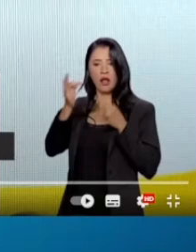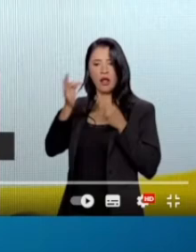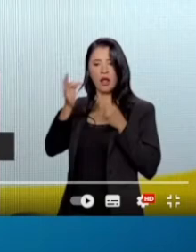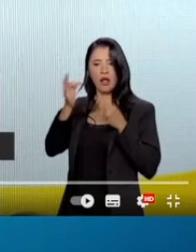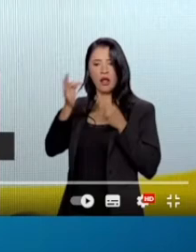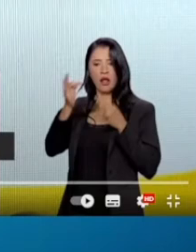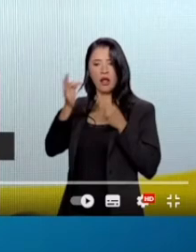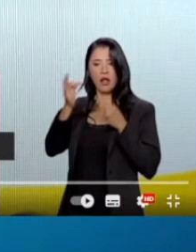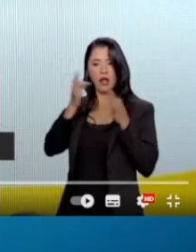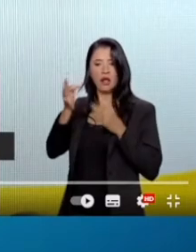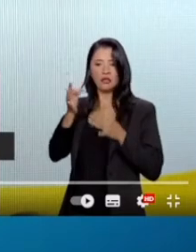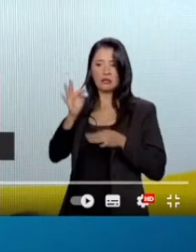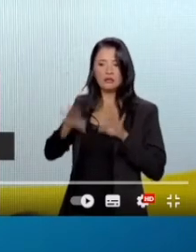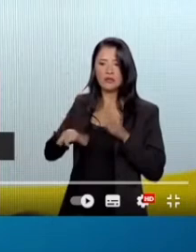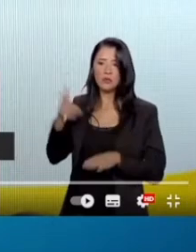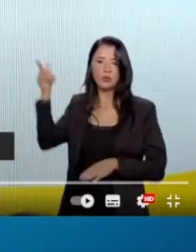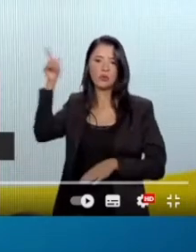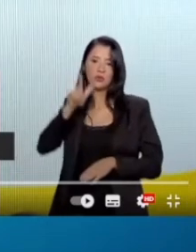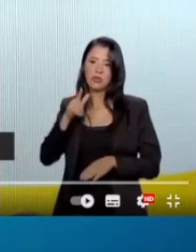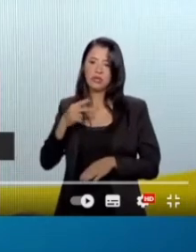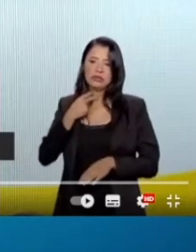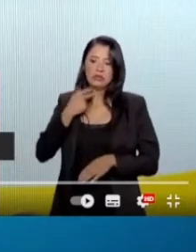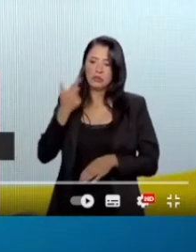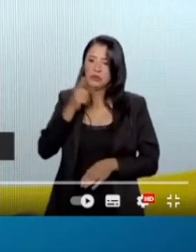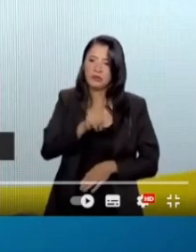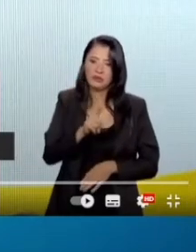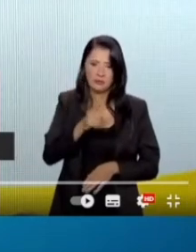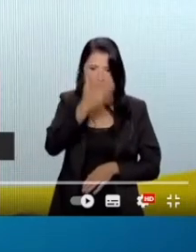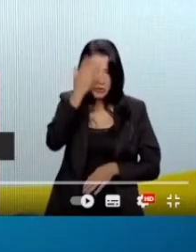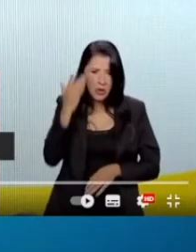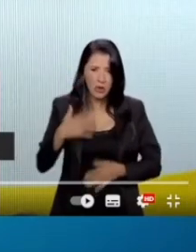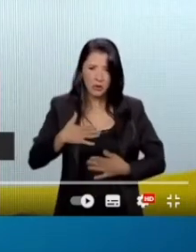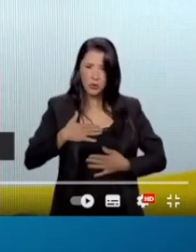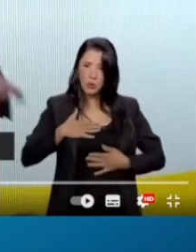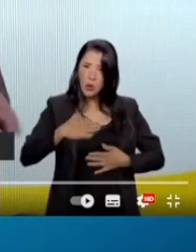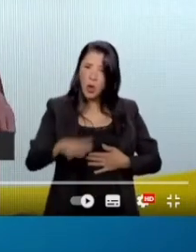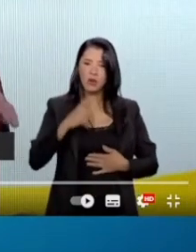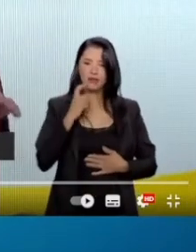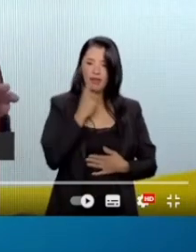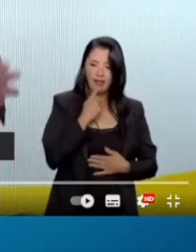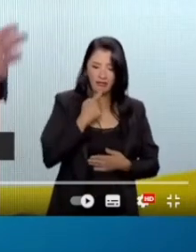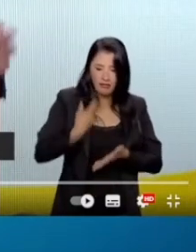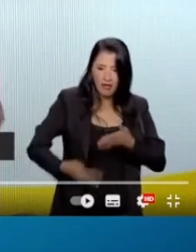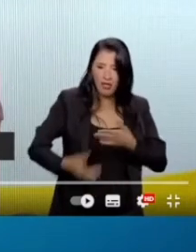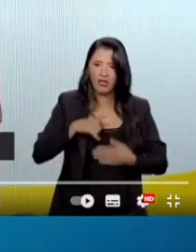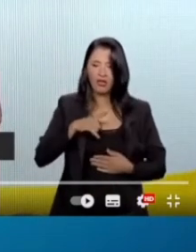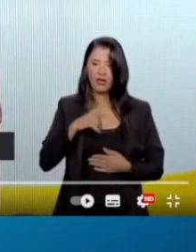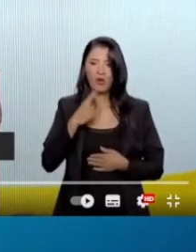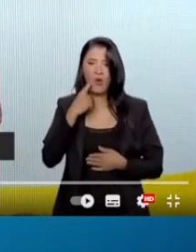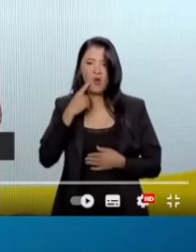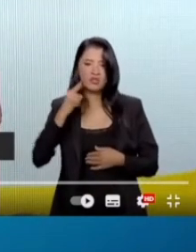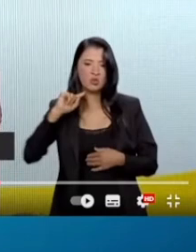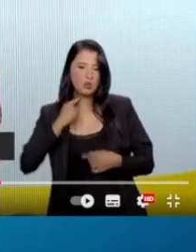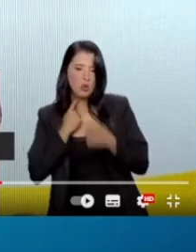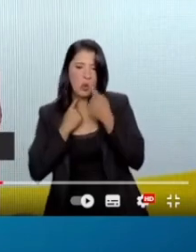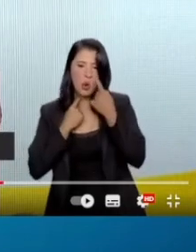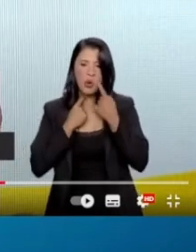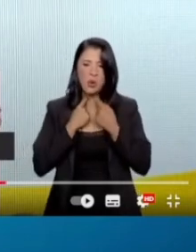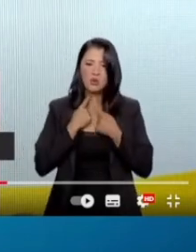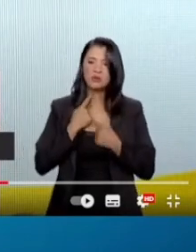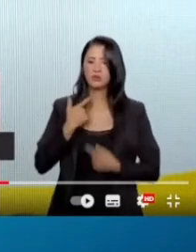gente precisa... O discurso é foda, ó. Ninguém gosta de tabanguela. Ó lá, ó. Ninguém gosta de ter dente sujo.